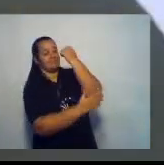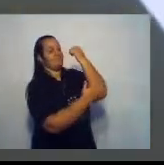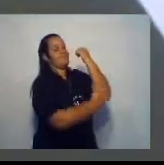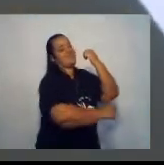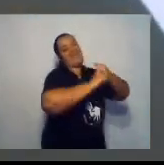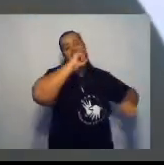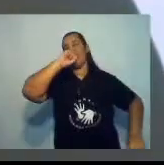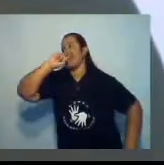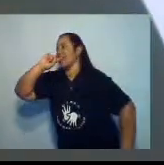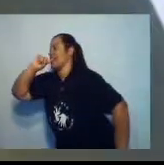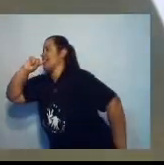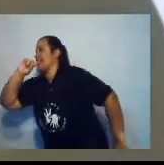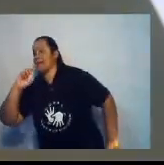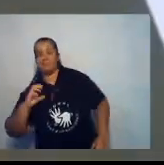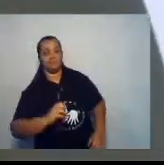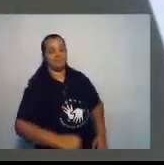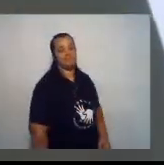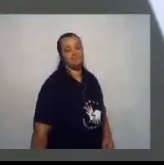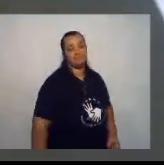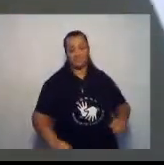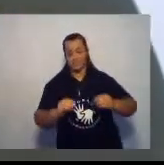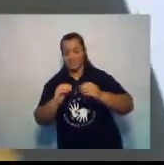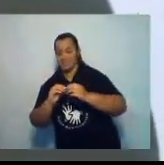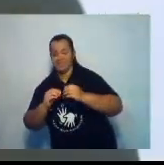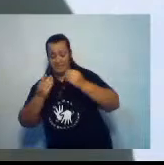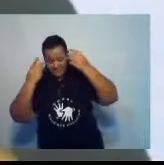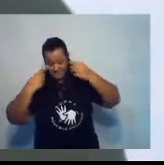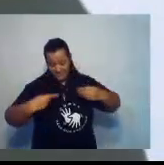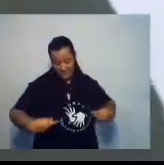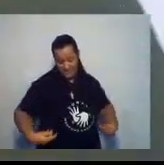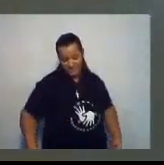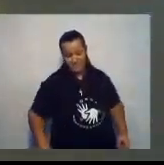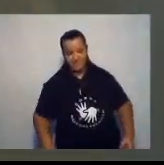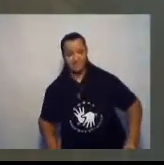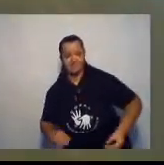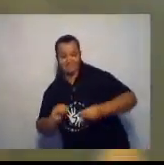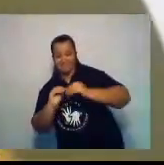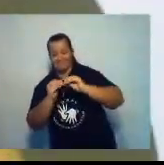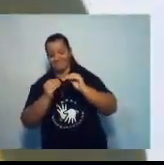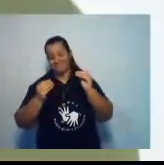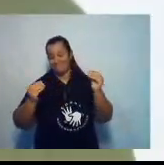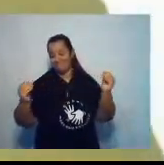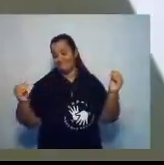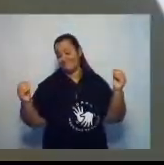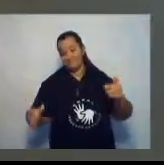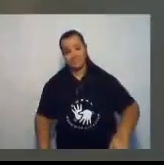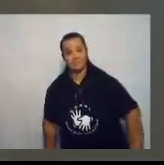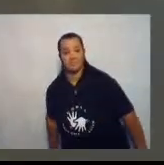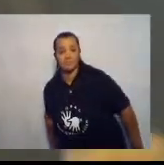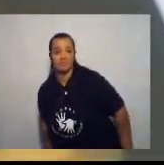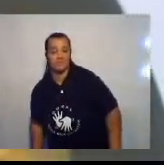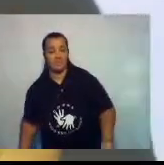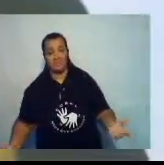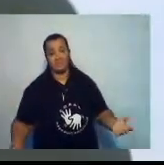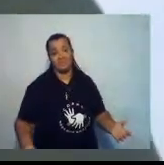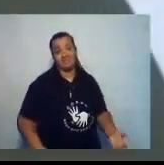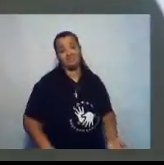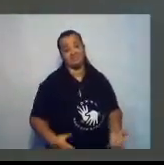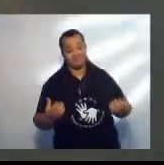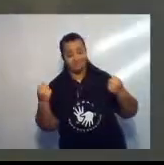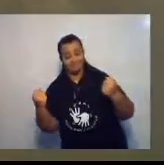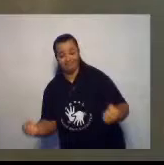uma ciumeira atrás da outra, até que divide seu corpo e a sua boca. Tá bom que